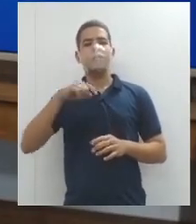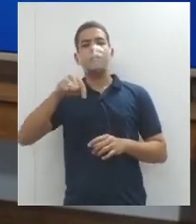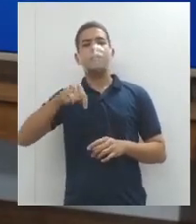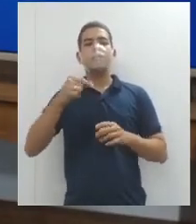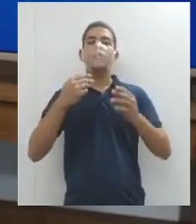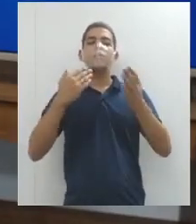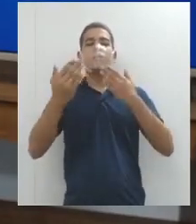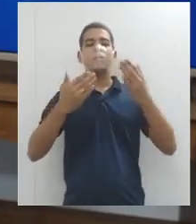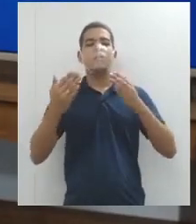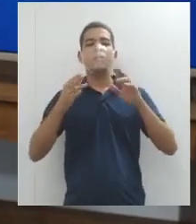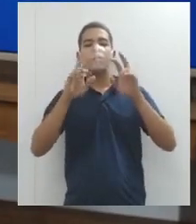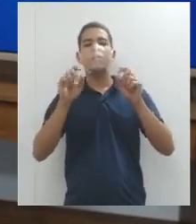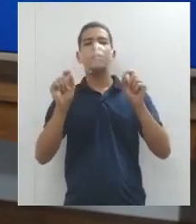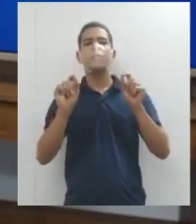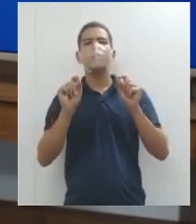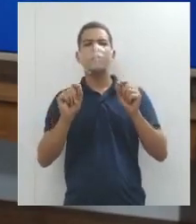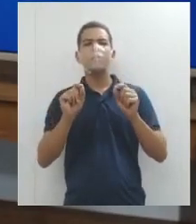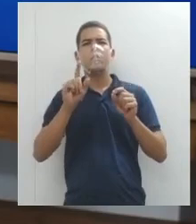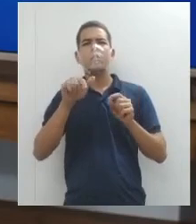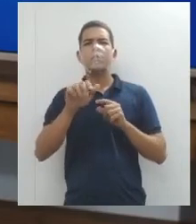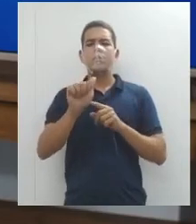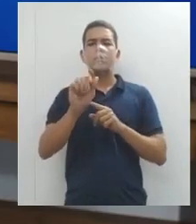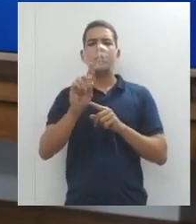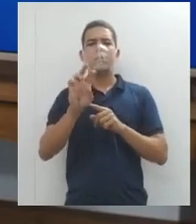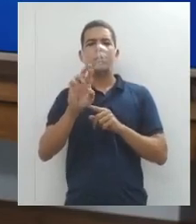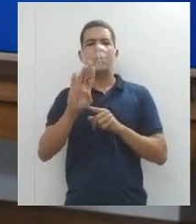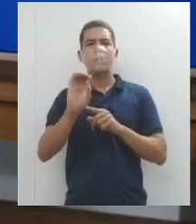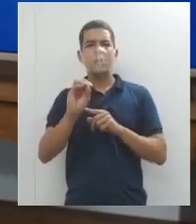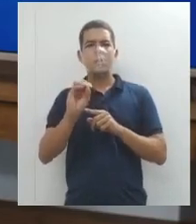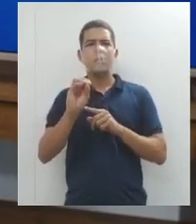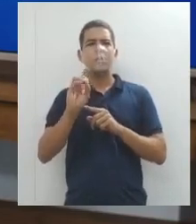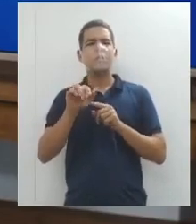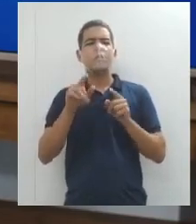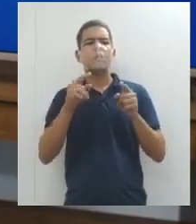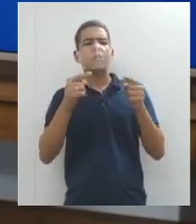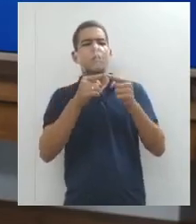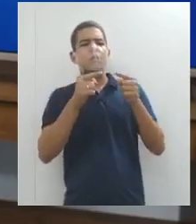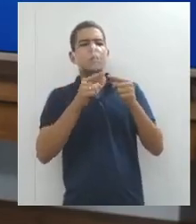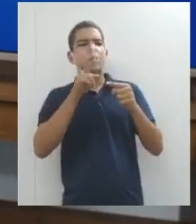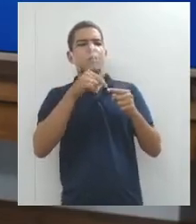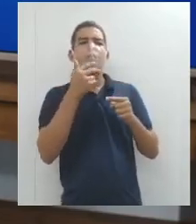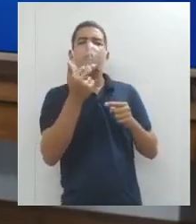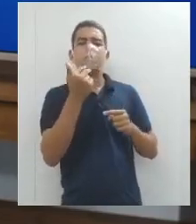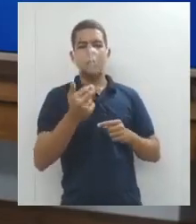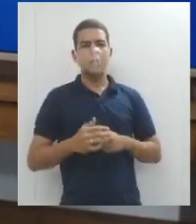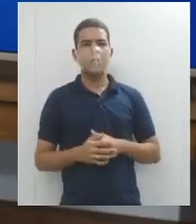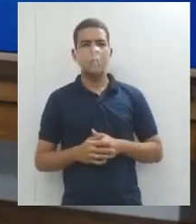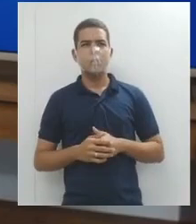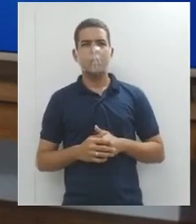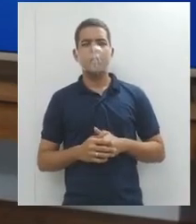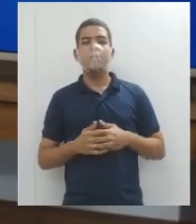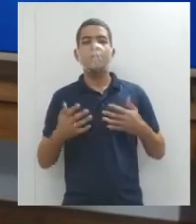conversa hoje será sobre o advérbio enquanto recurso linguístico. Vejam só, antes